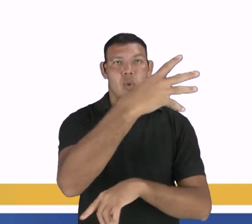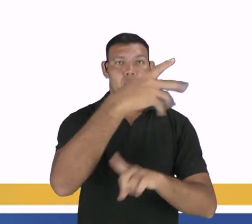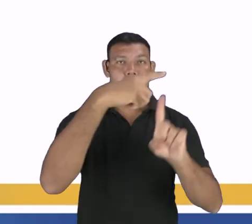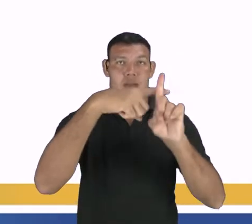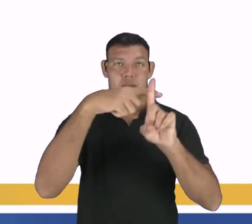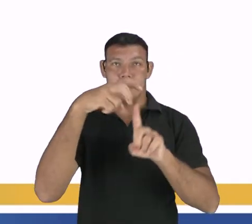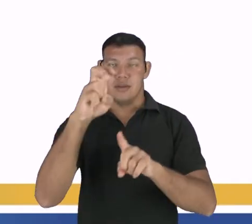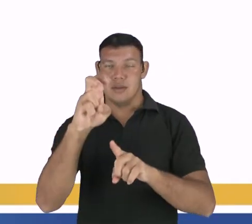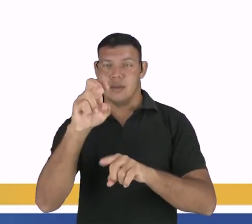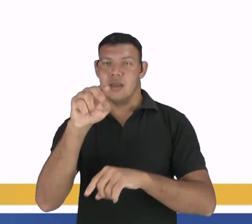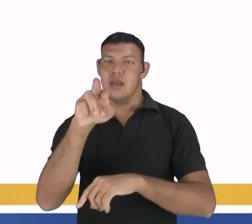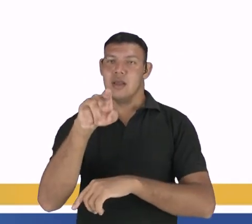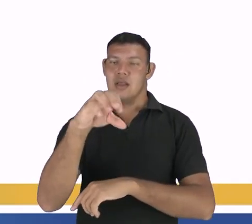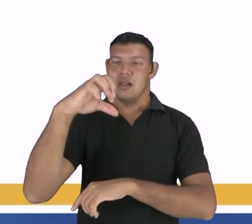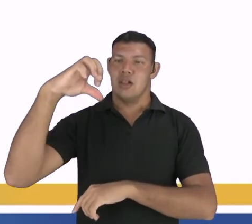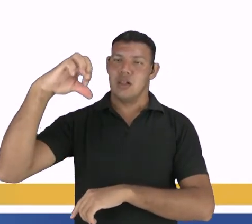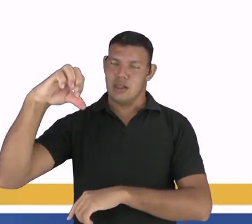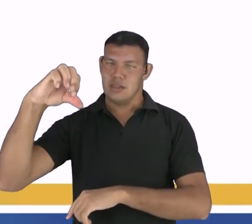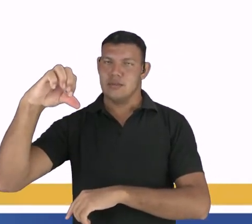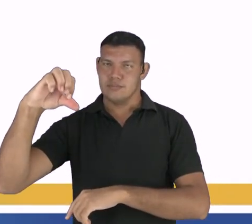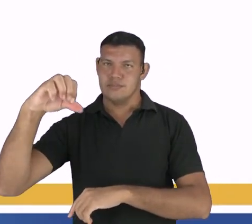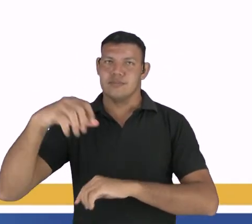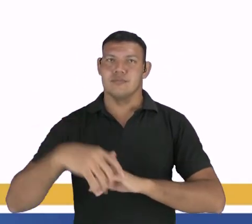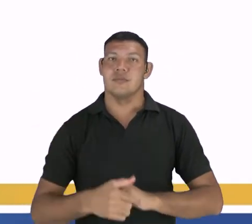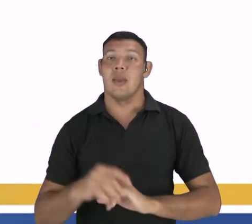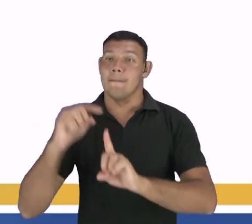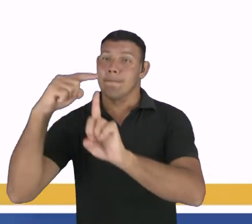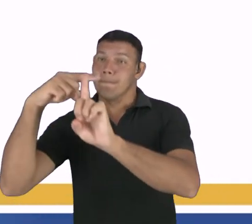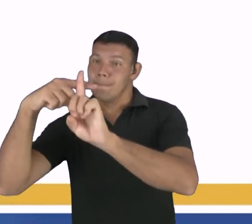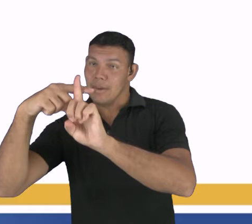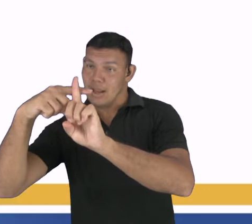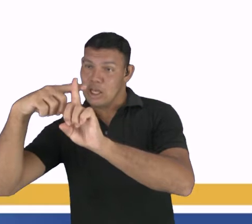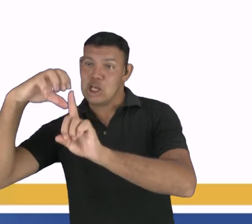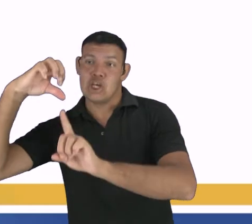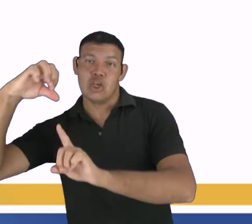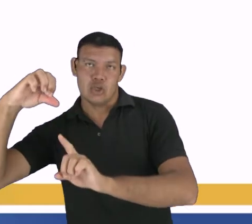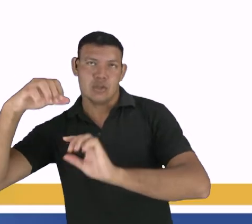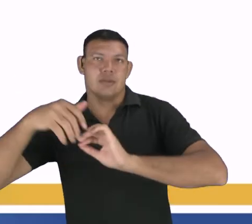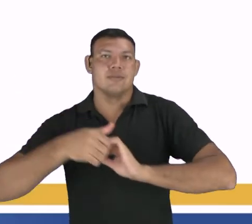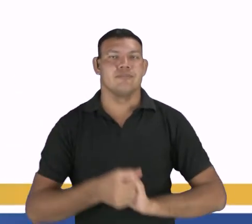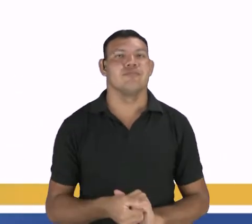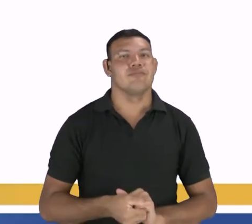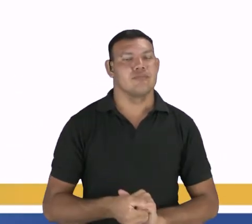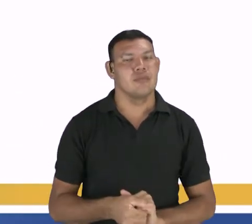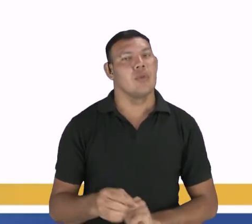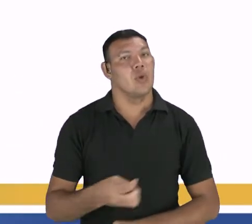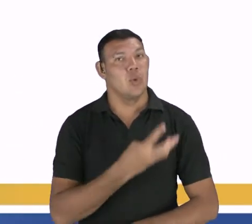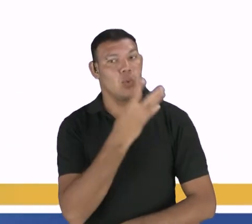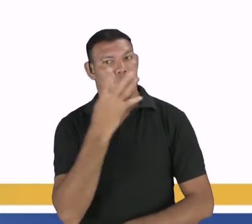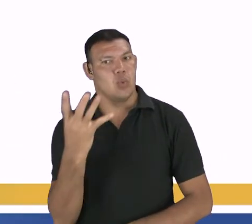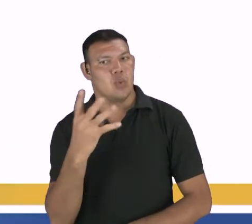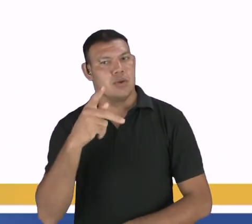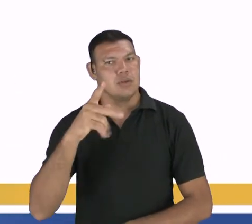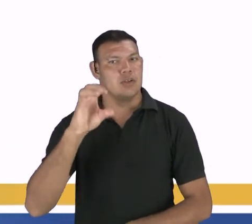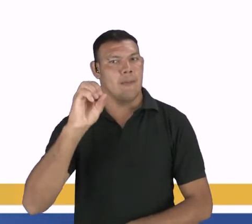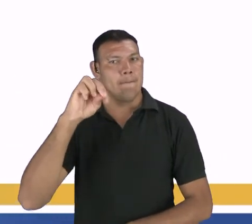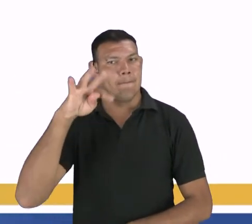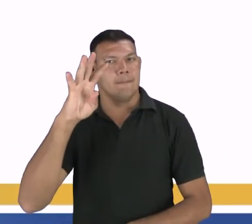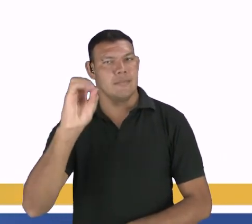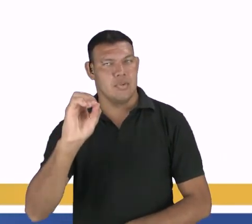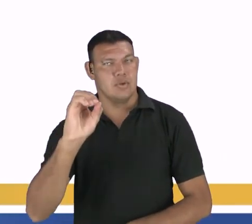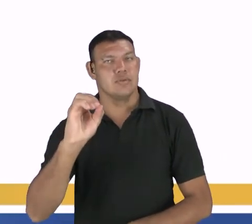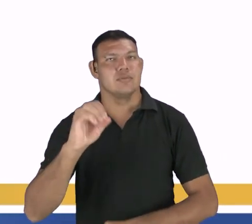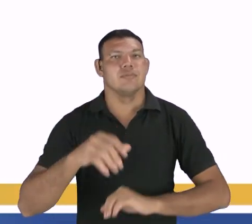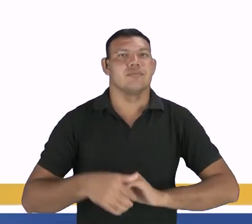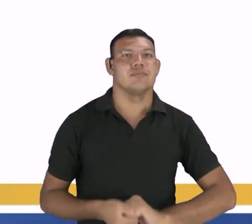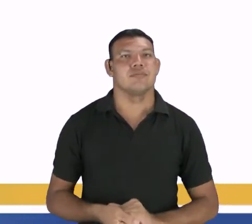5, temos 9 positivo, então, aí, que equivale à quantidade de pontos que a equipe obteve ao longo do